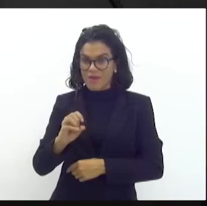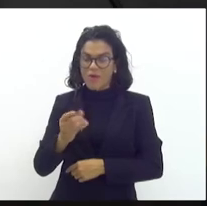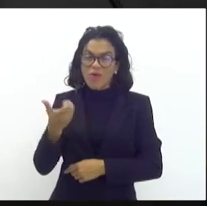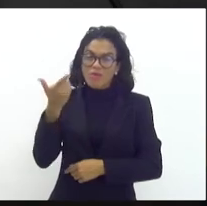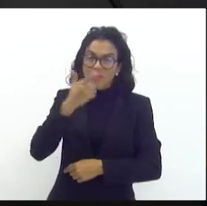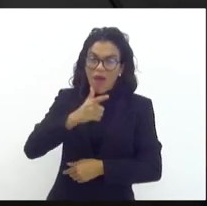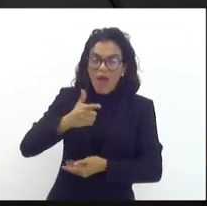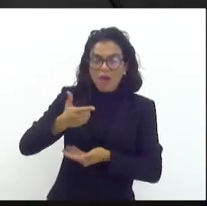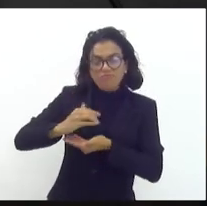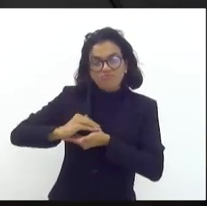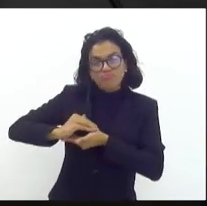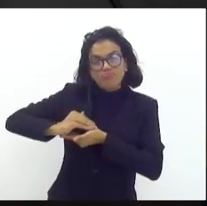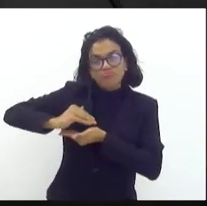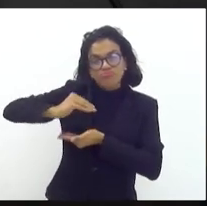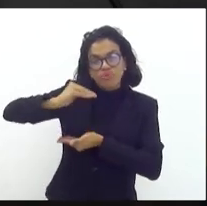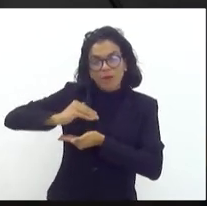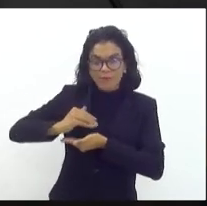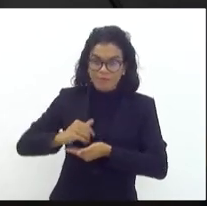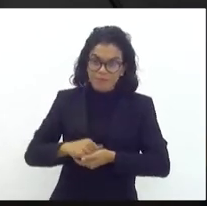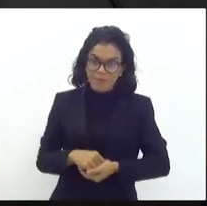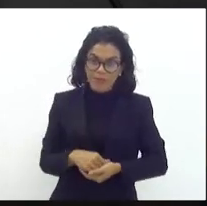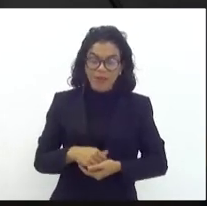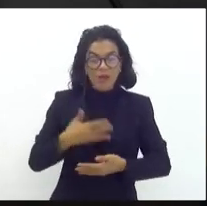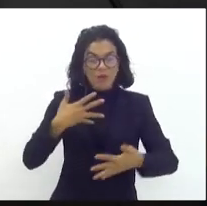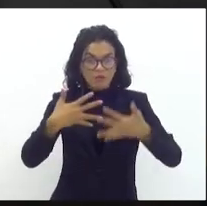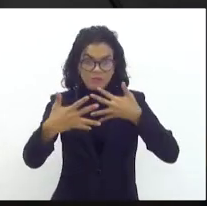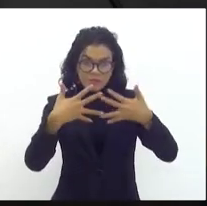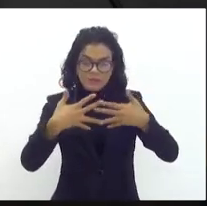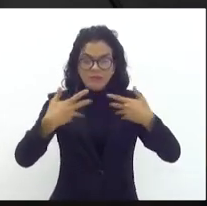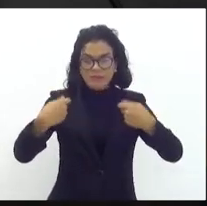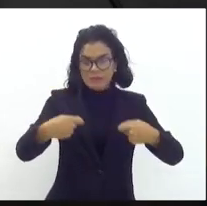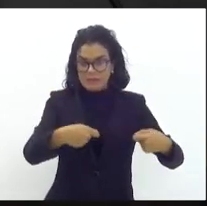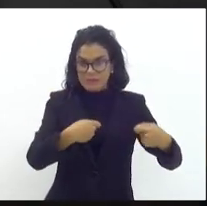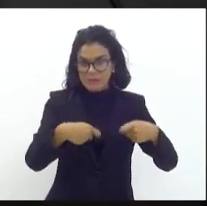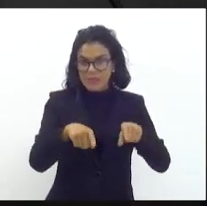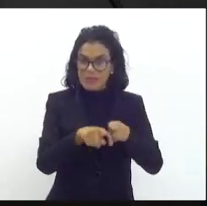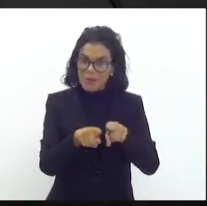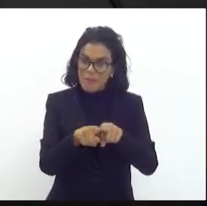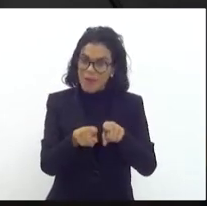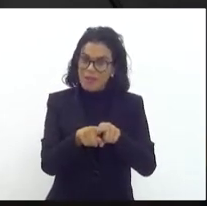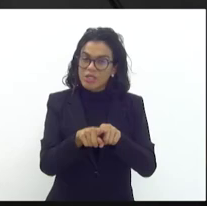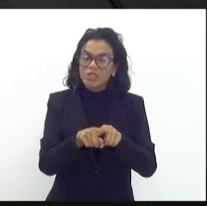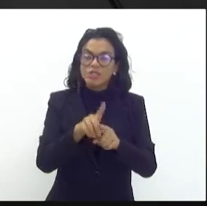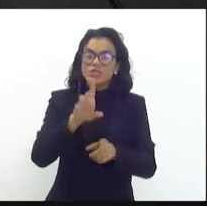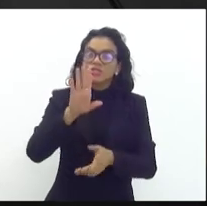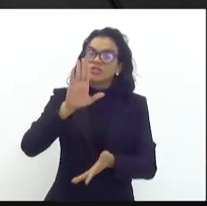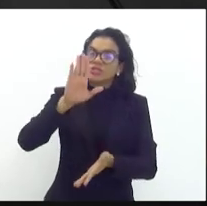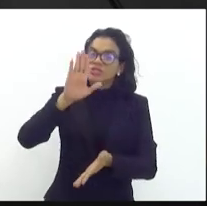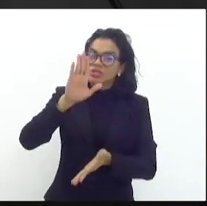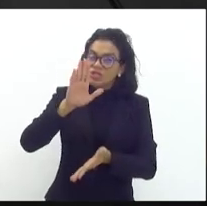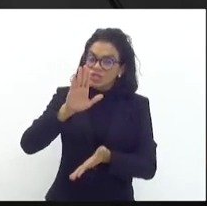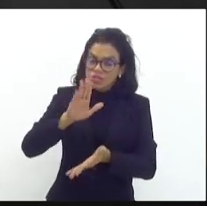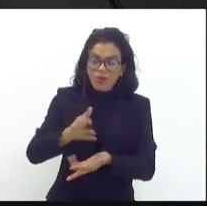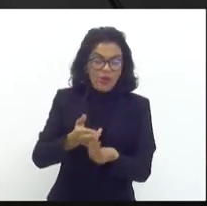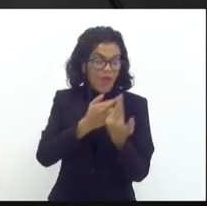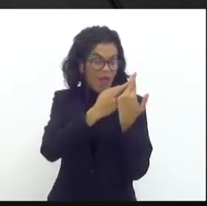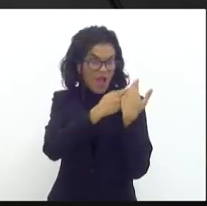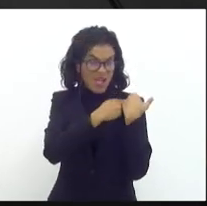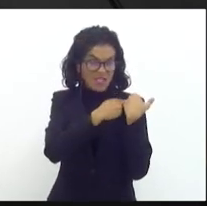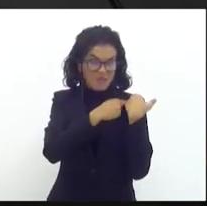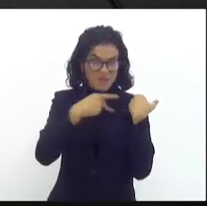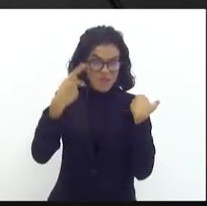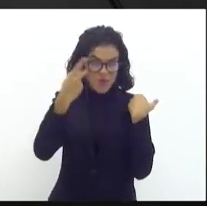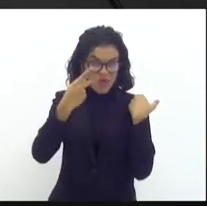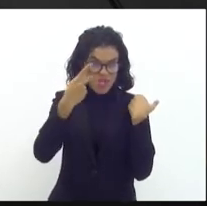então dá mais transparência isso e de certa forma tirar um pouco da decisão política em cima disso